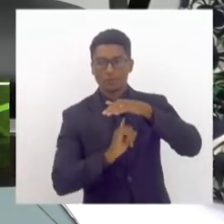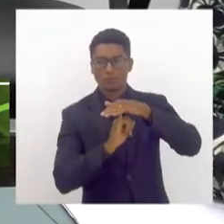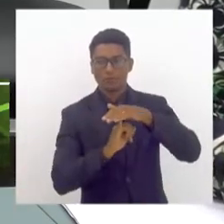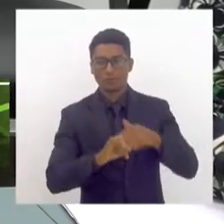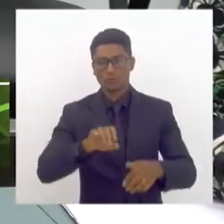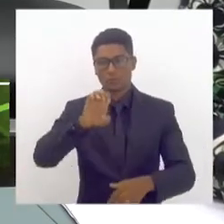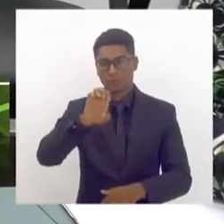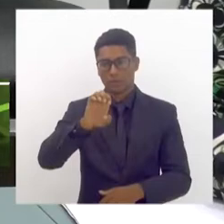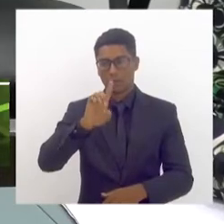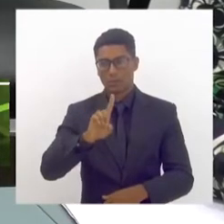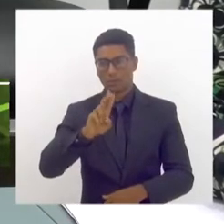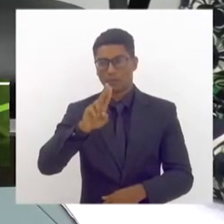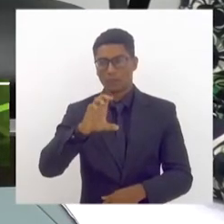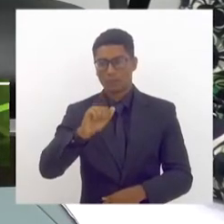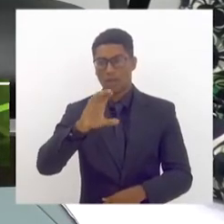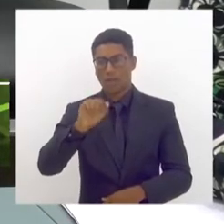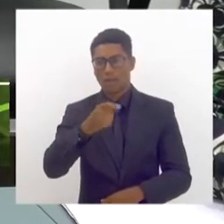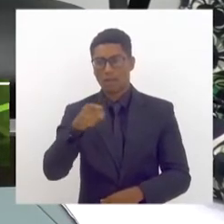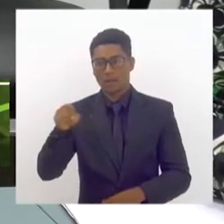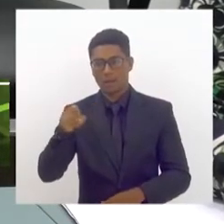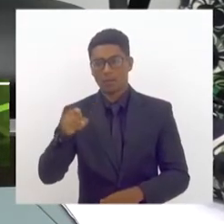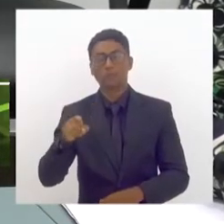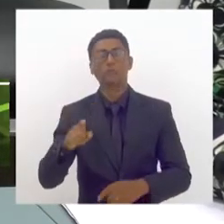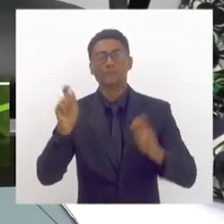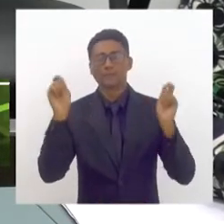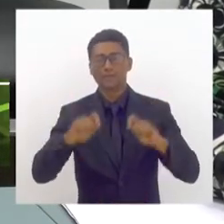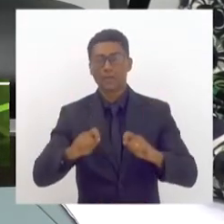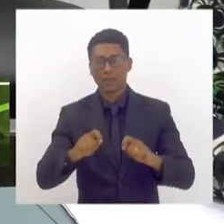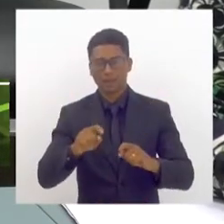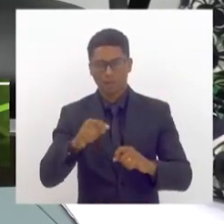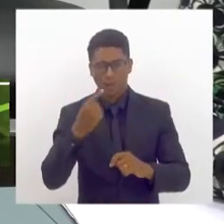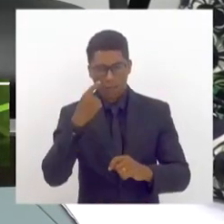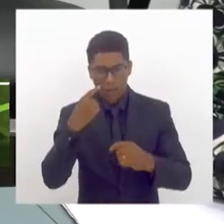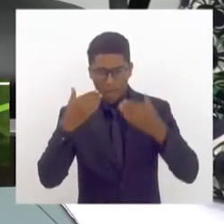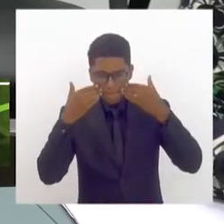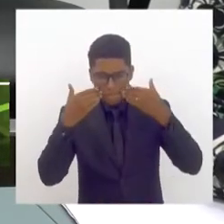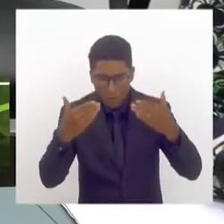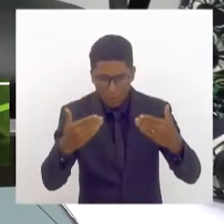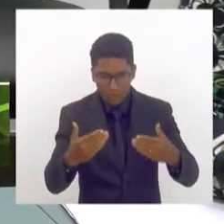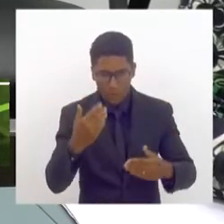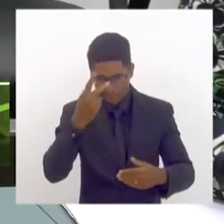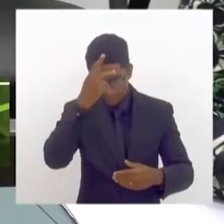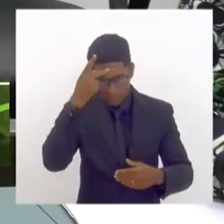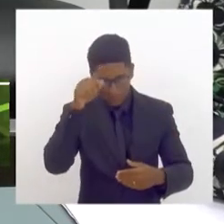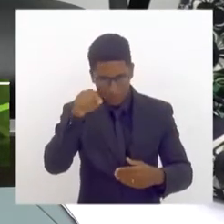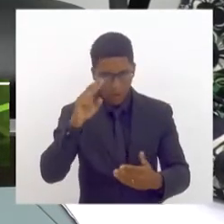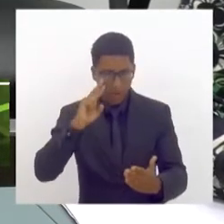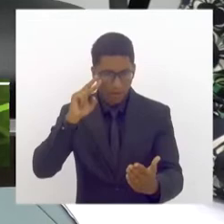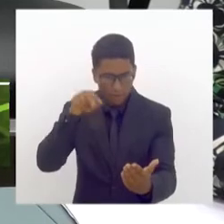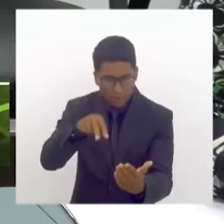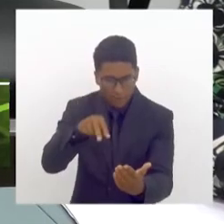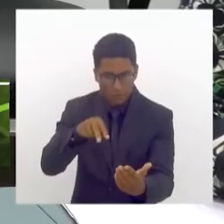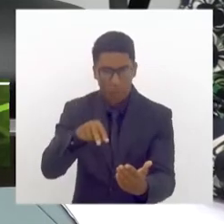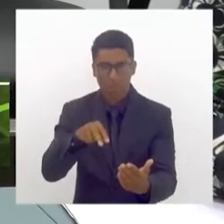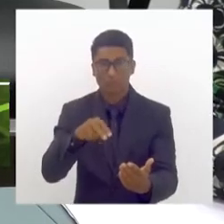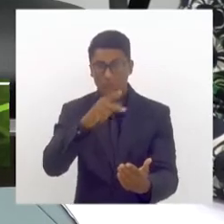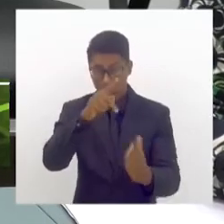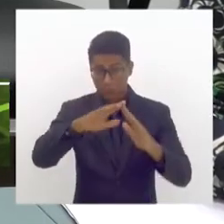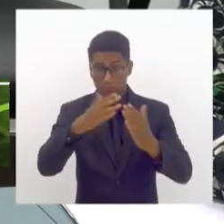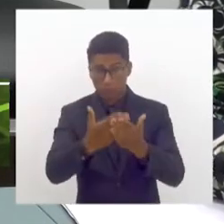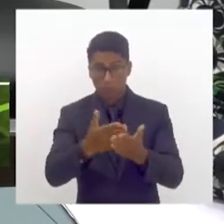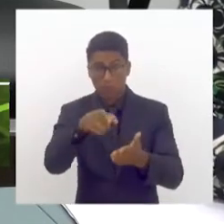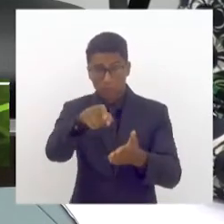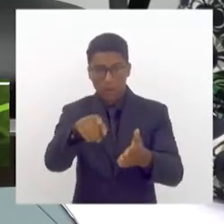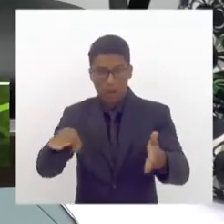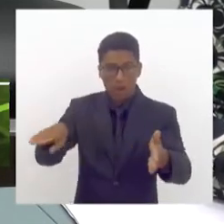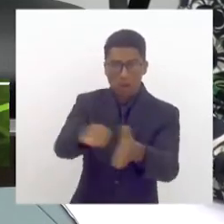Educacão, ele tem a opção para mostrar visualização e recebimento. Então a gente tem a comprovação que a escola recebeu, que a escola visualizou,